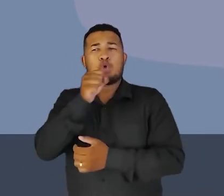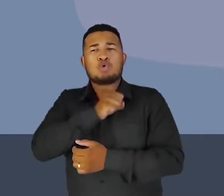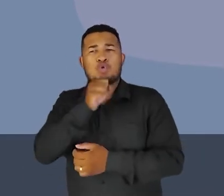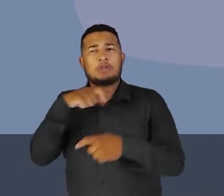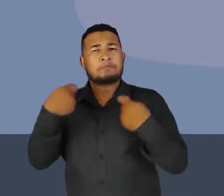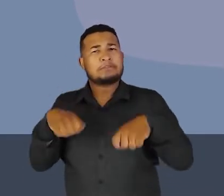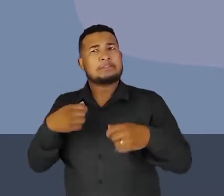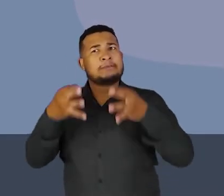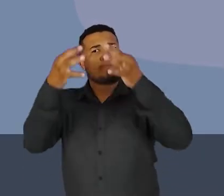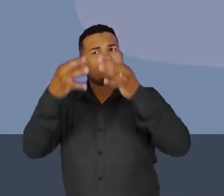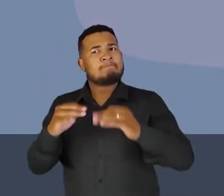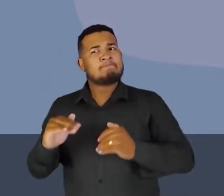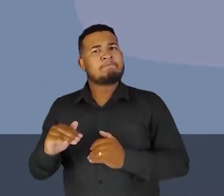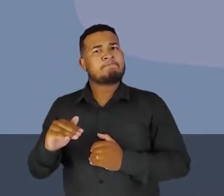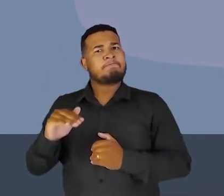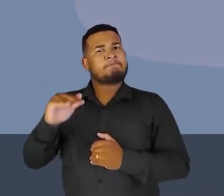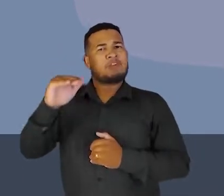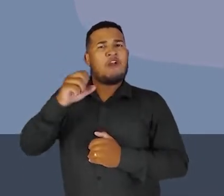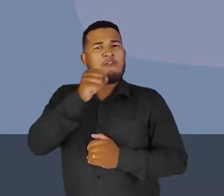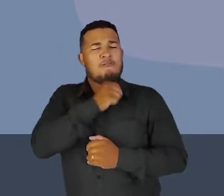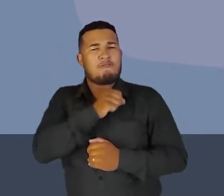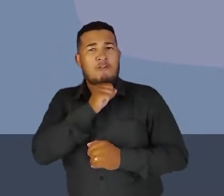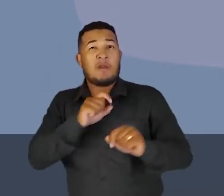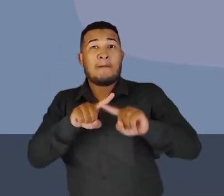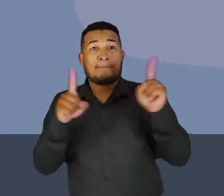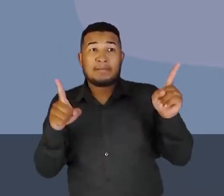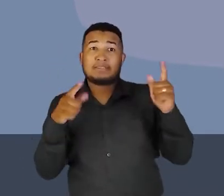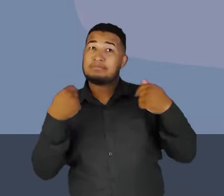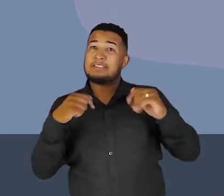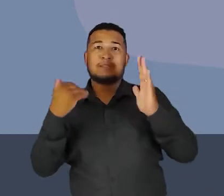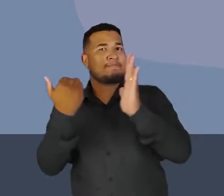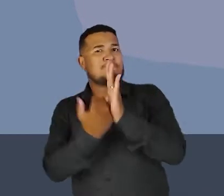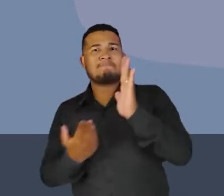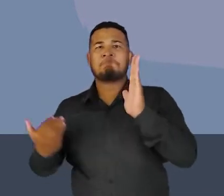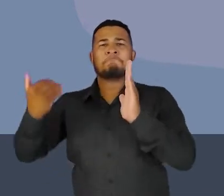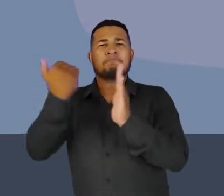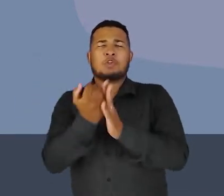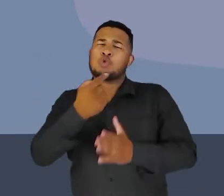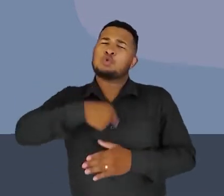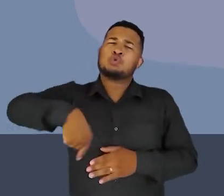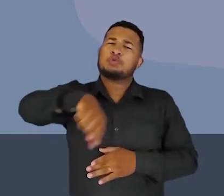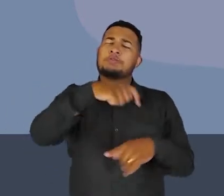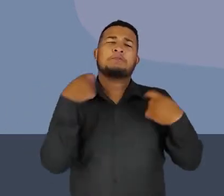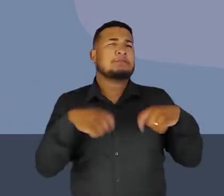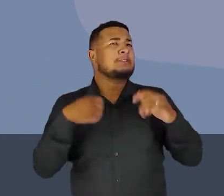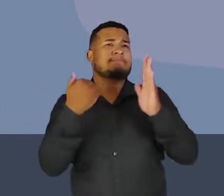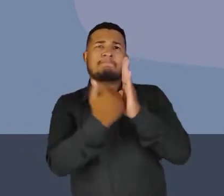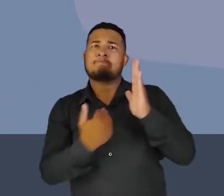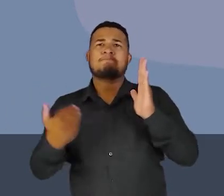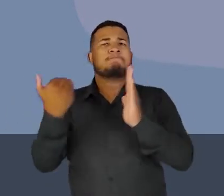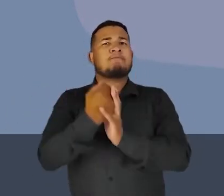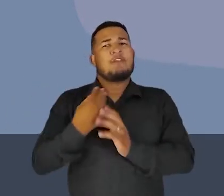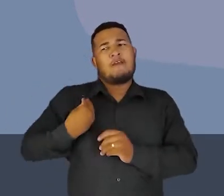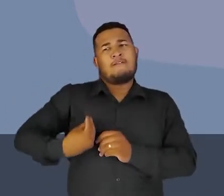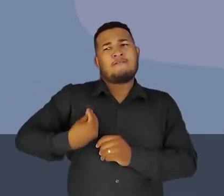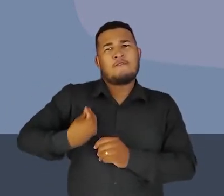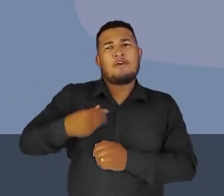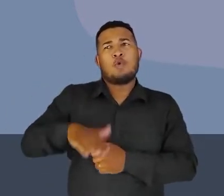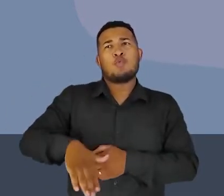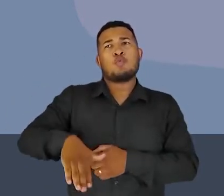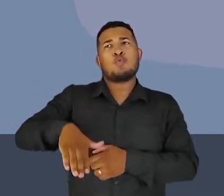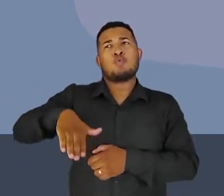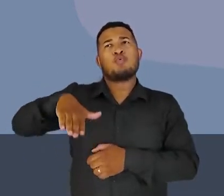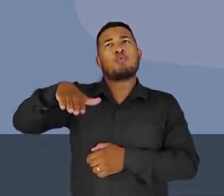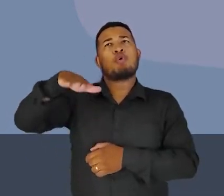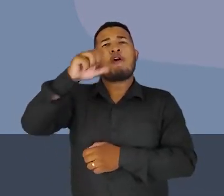com dignidade, mas devemos ir além. Todos nós precisamos viver e envelhecer